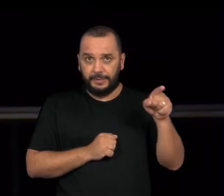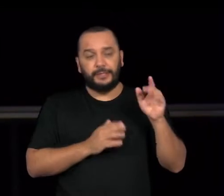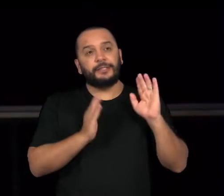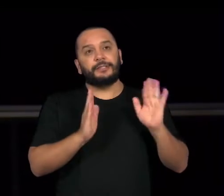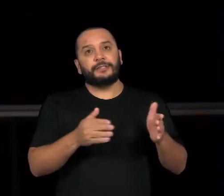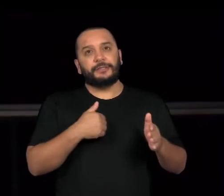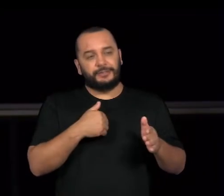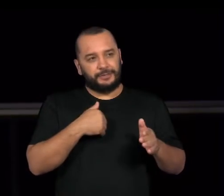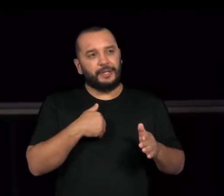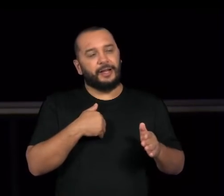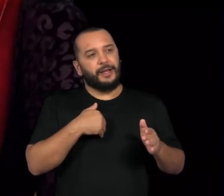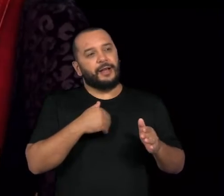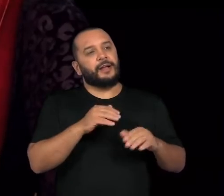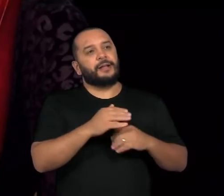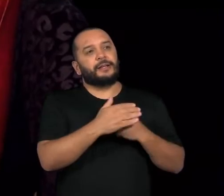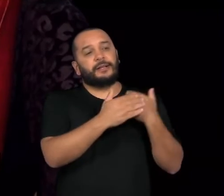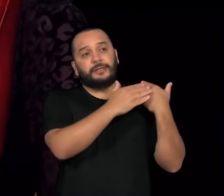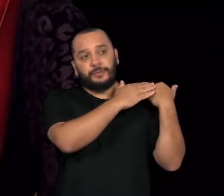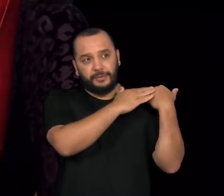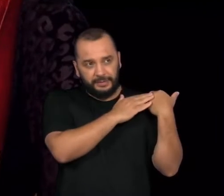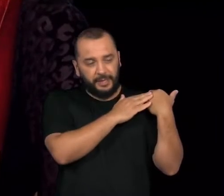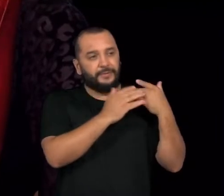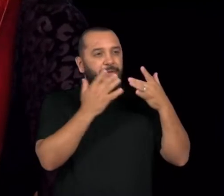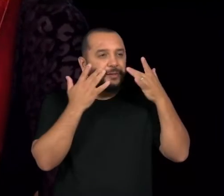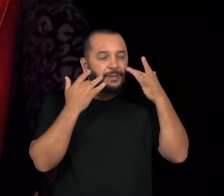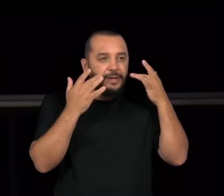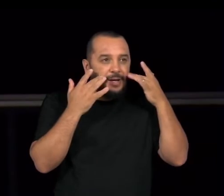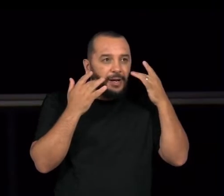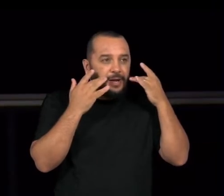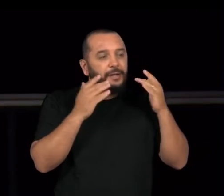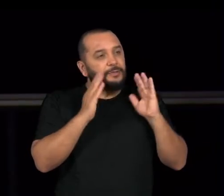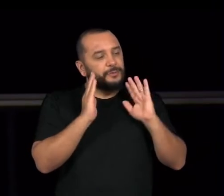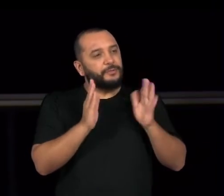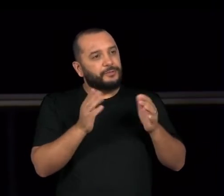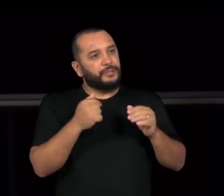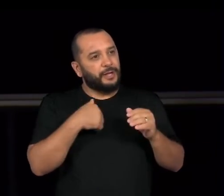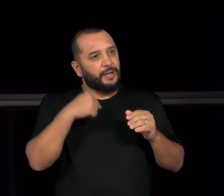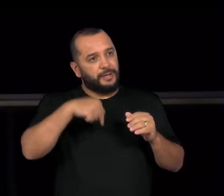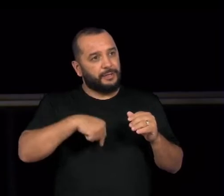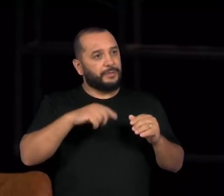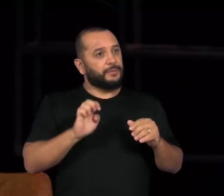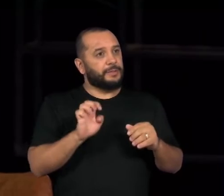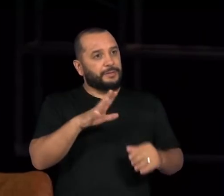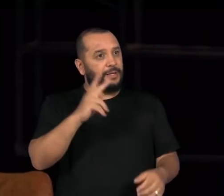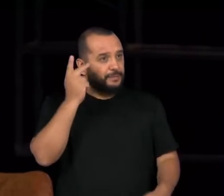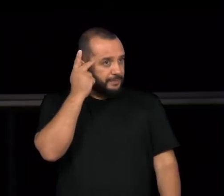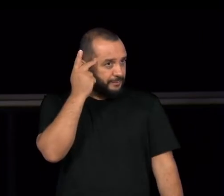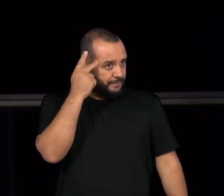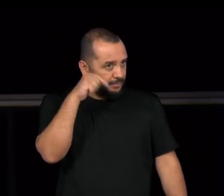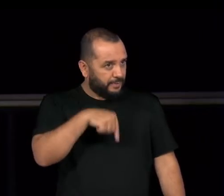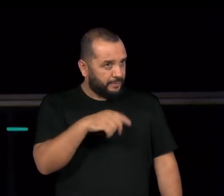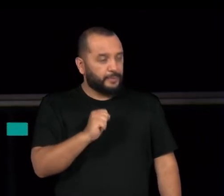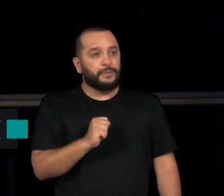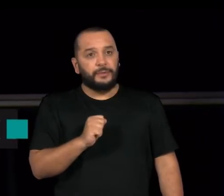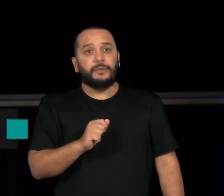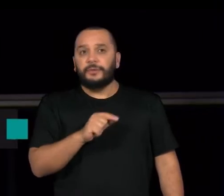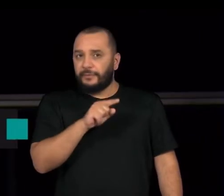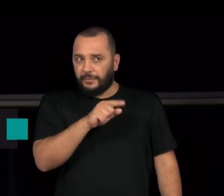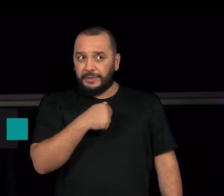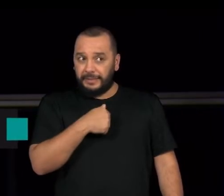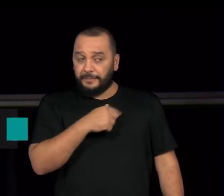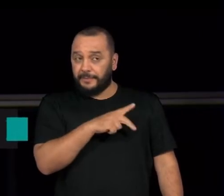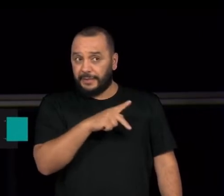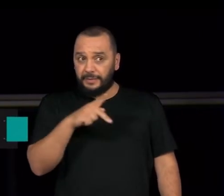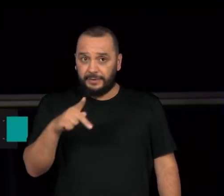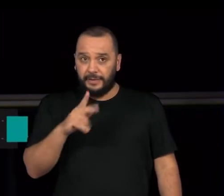de Artistas e Técnicos em Espetáculo e Diversões do Estado de São Paulo. Olha, o nome é comprido, né? Você presidiu a